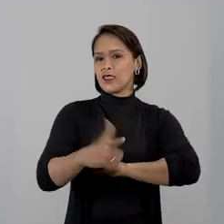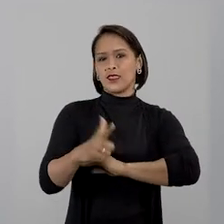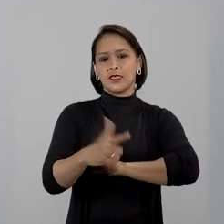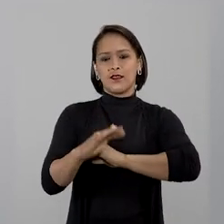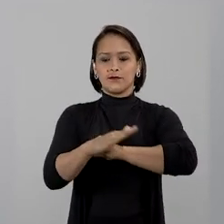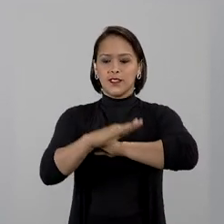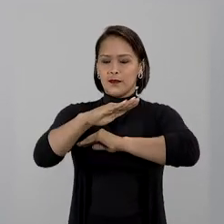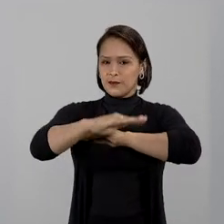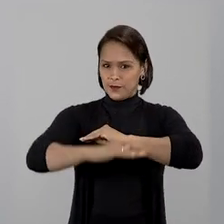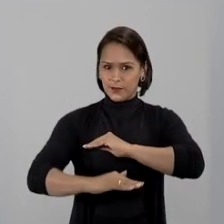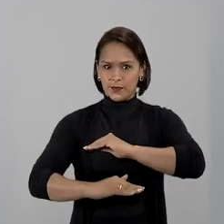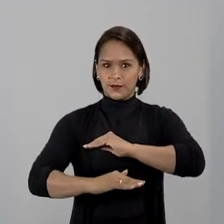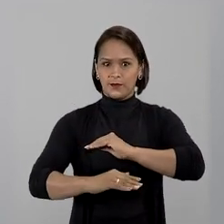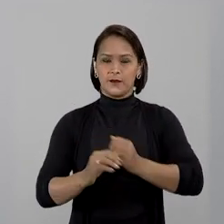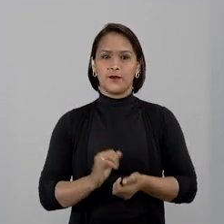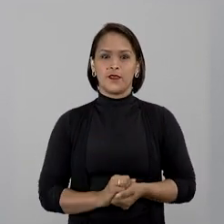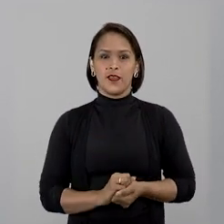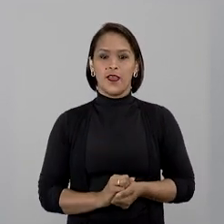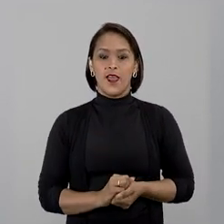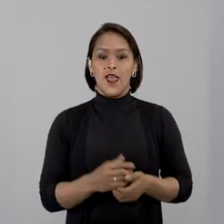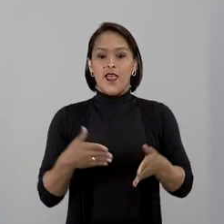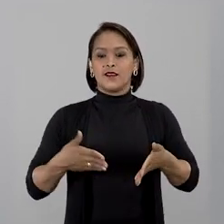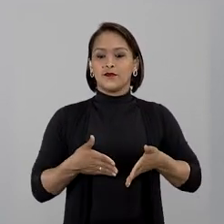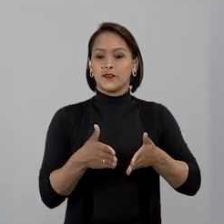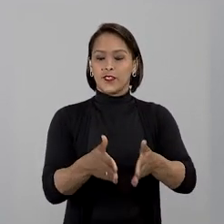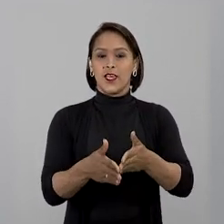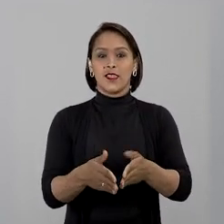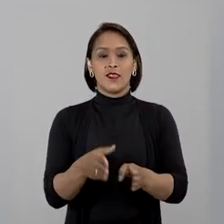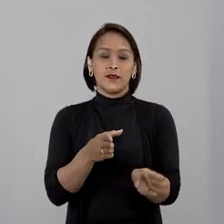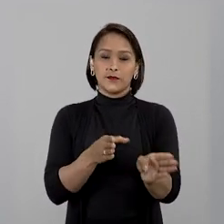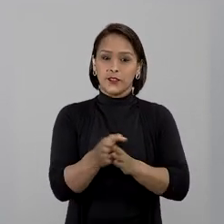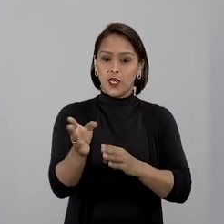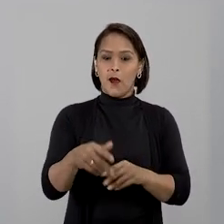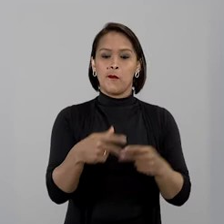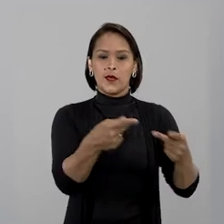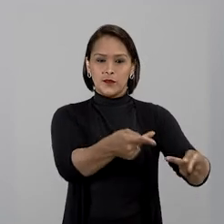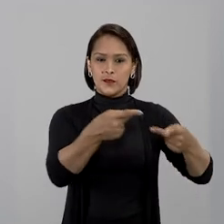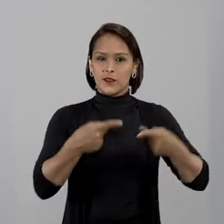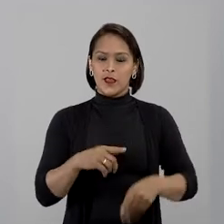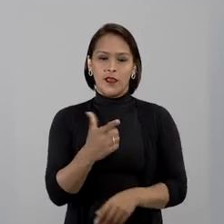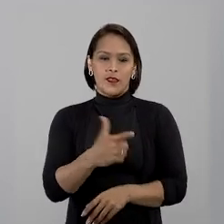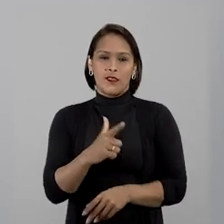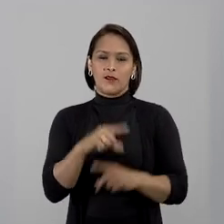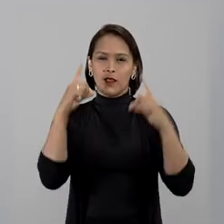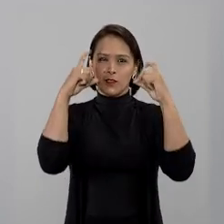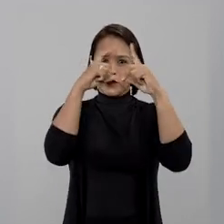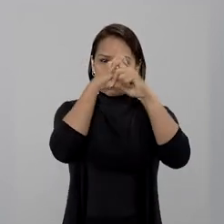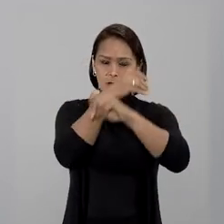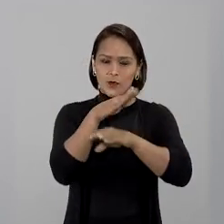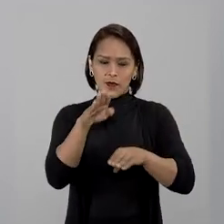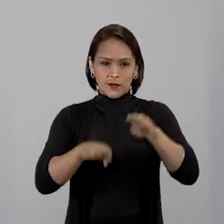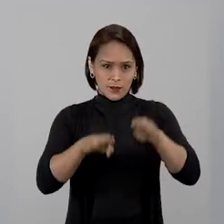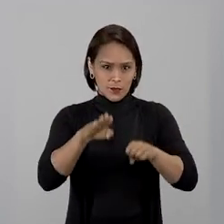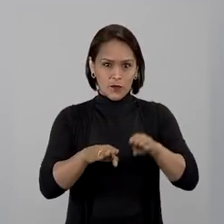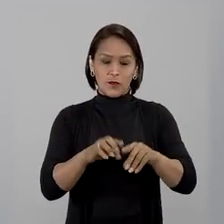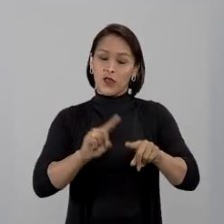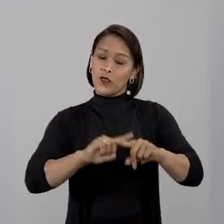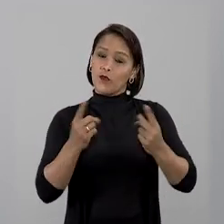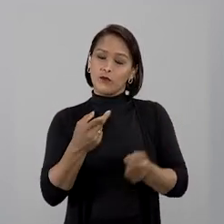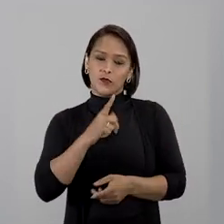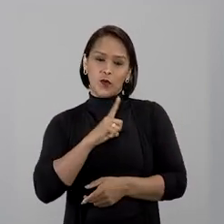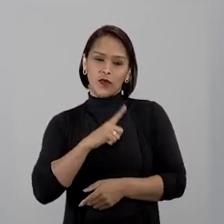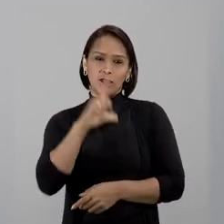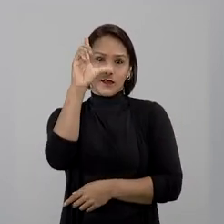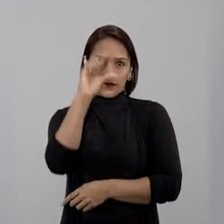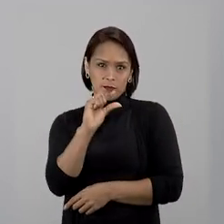acesso à portaria não tem rebaixamento. Esta entrada é indicada para o visitante que não possui dificuldade de locomoção ou